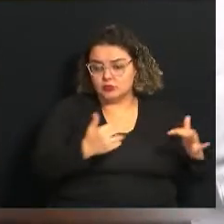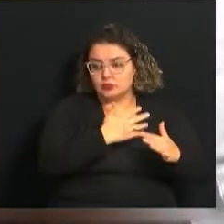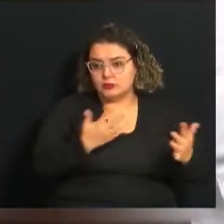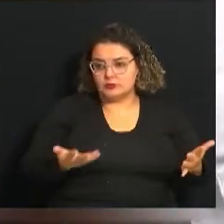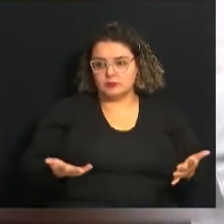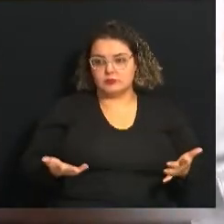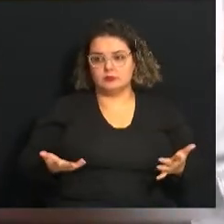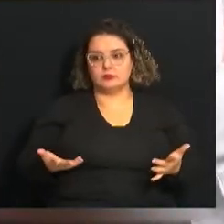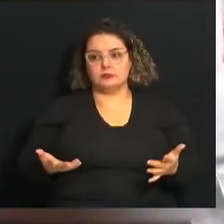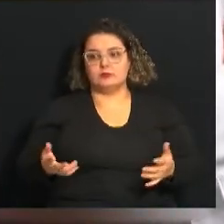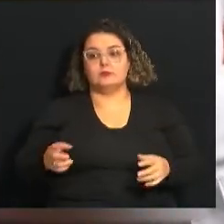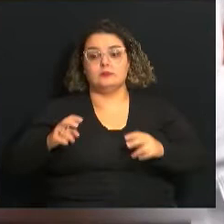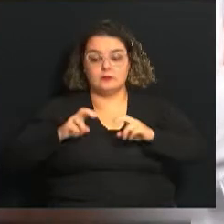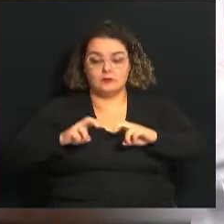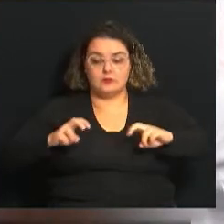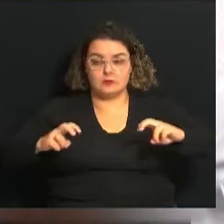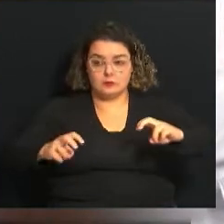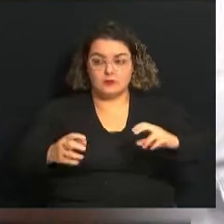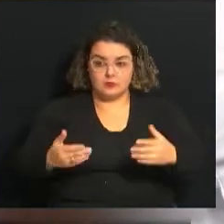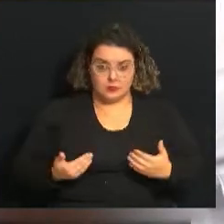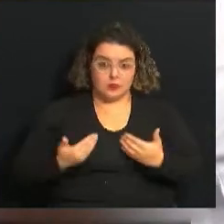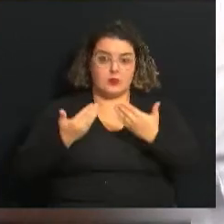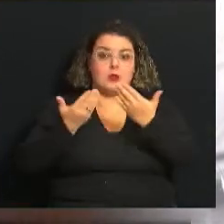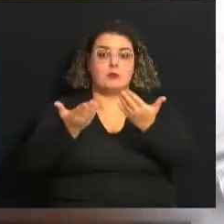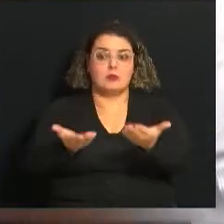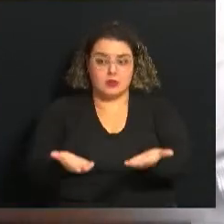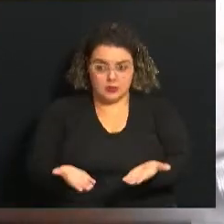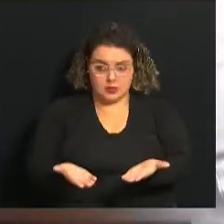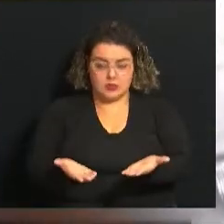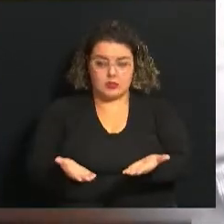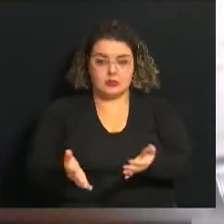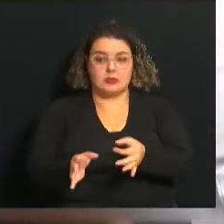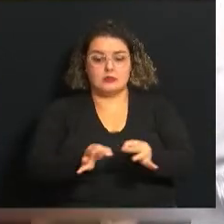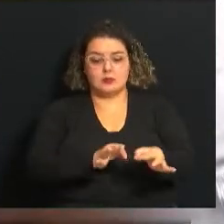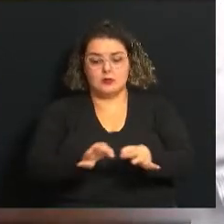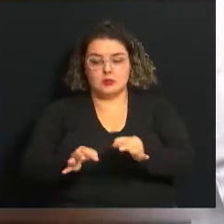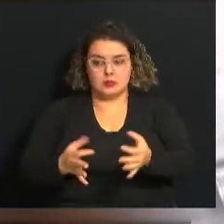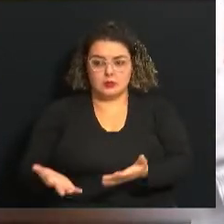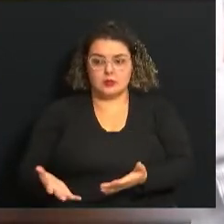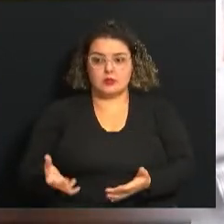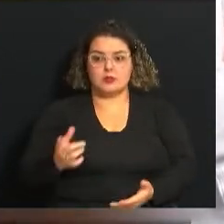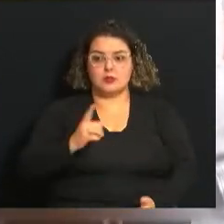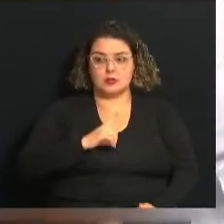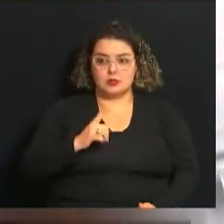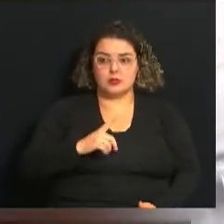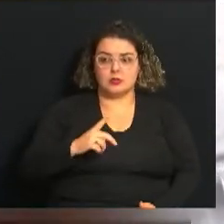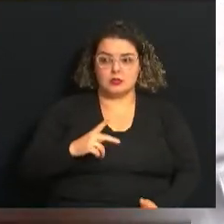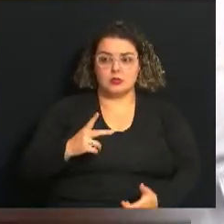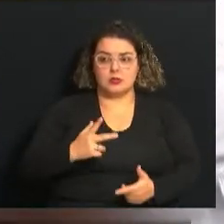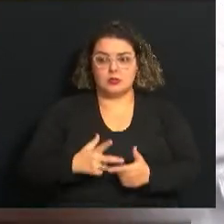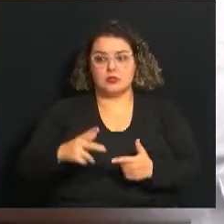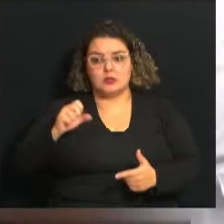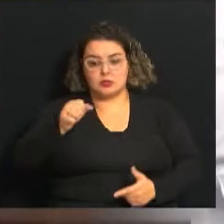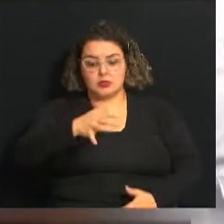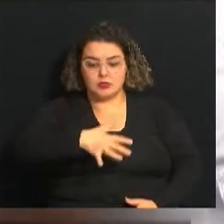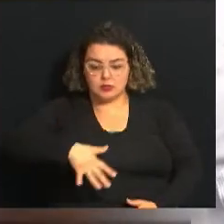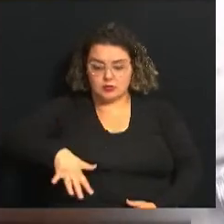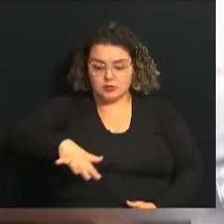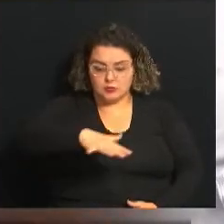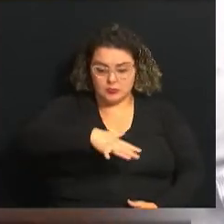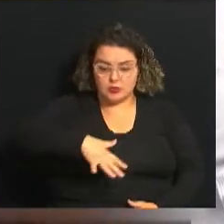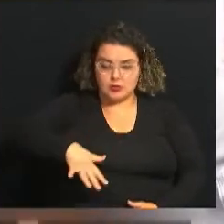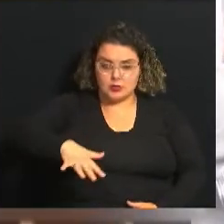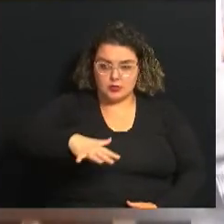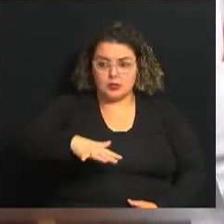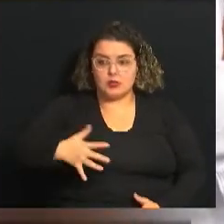Nós sentamos e apresentamos esse projeto, que nós tínhamos ganhado essa sessão da área, que nós estávamos elaborando